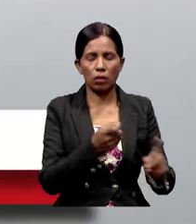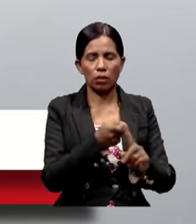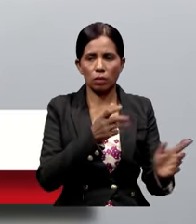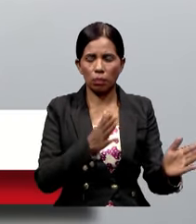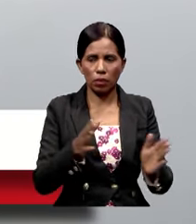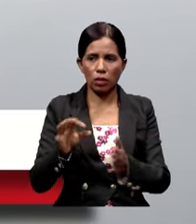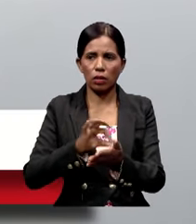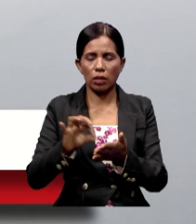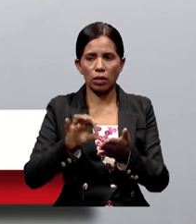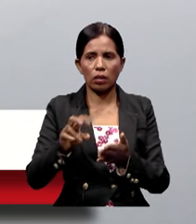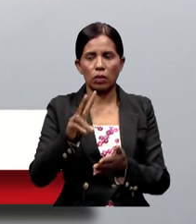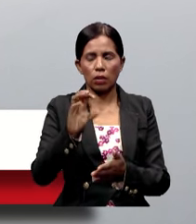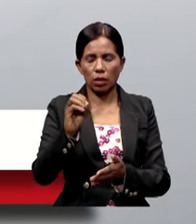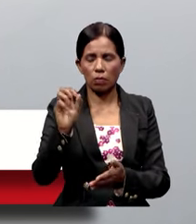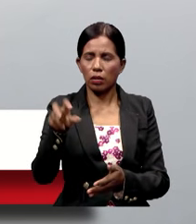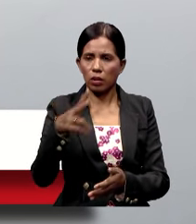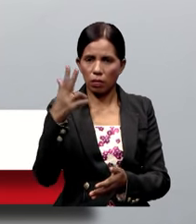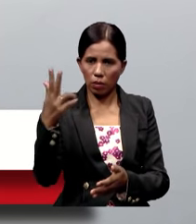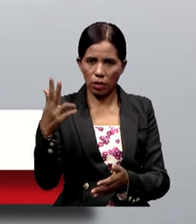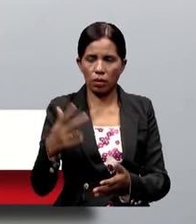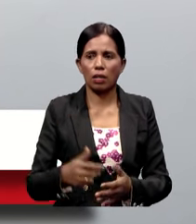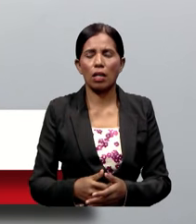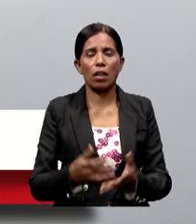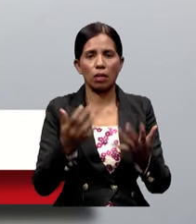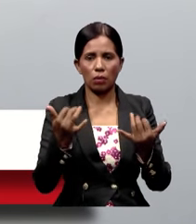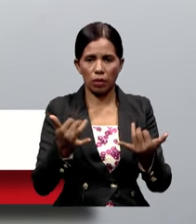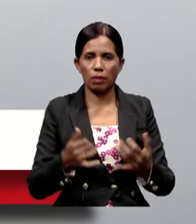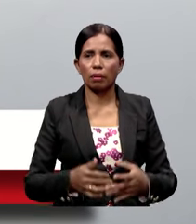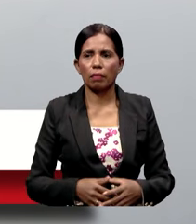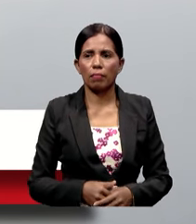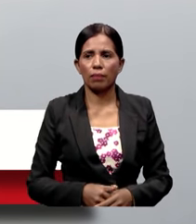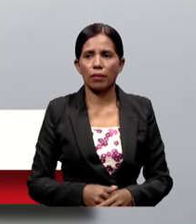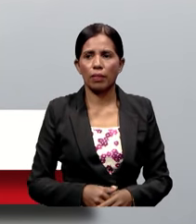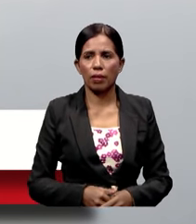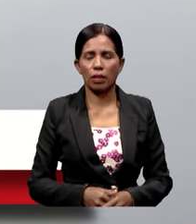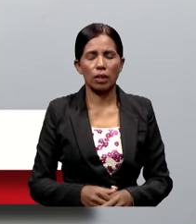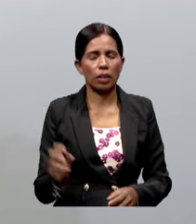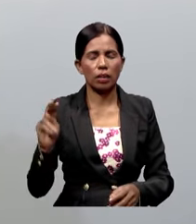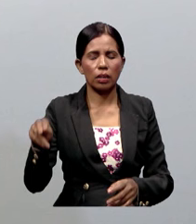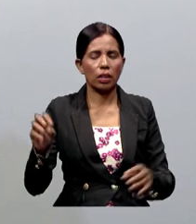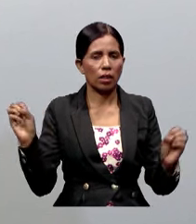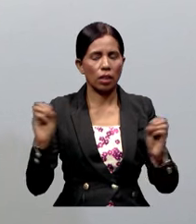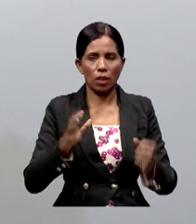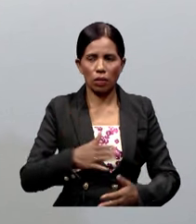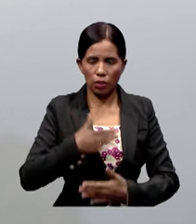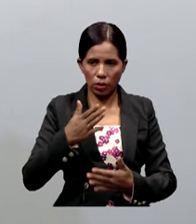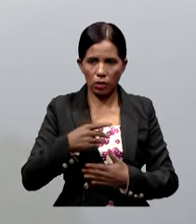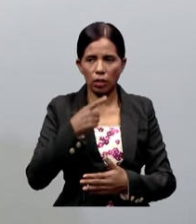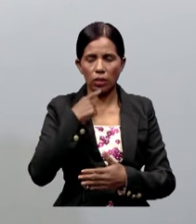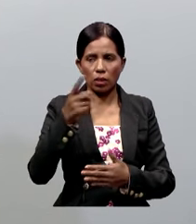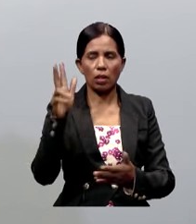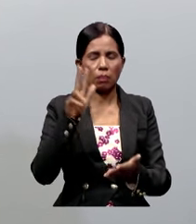registro 2003 nia. Agora Nia kala contente tamba, nia dan